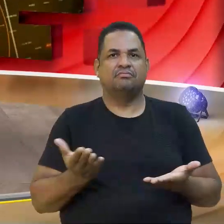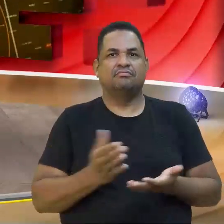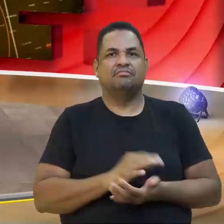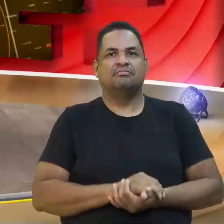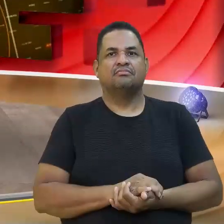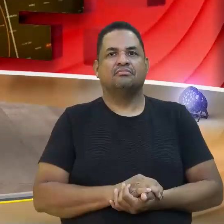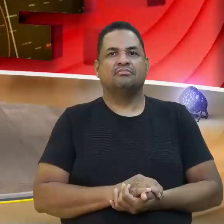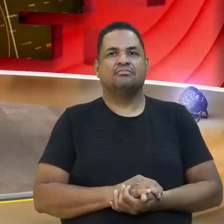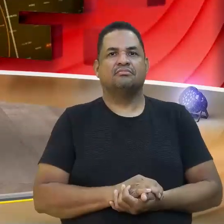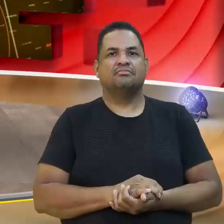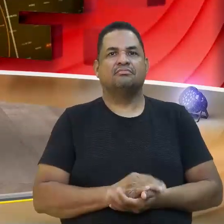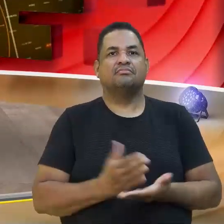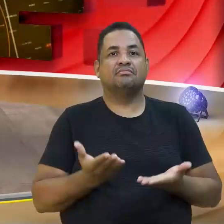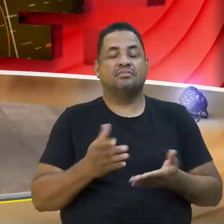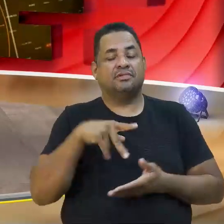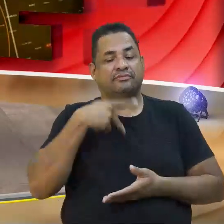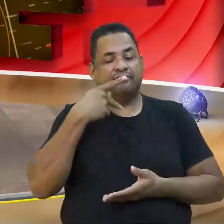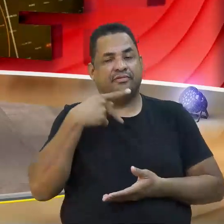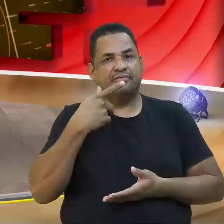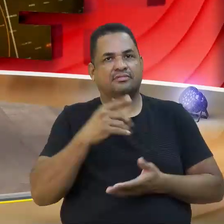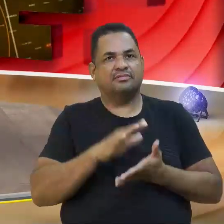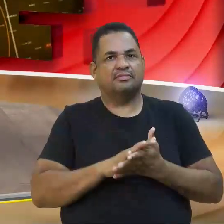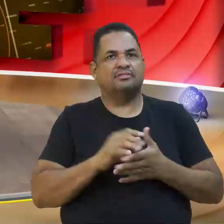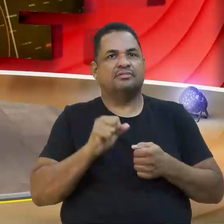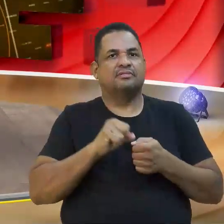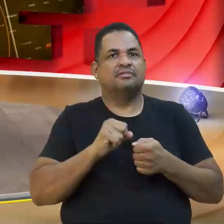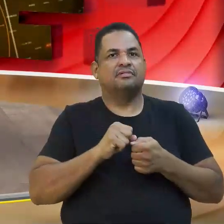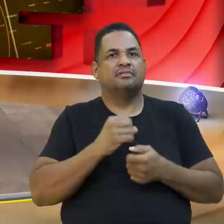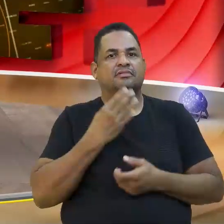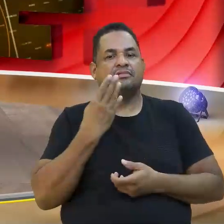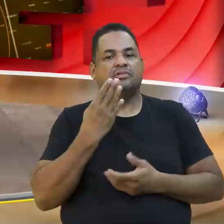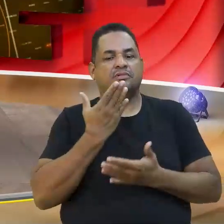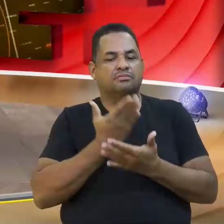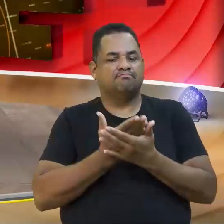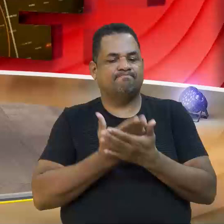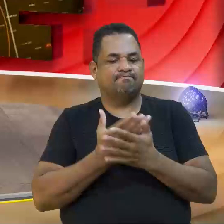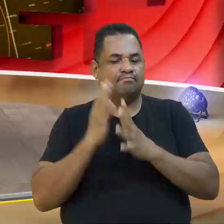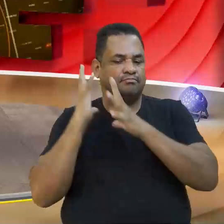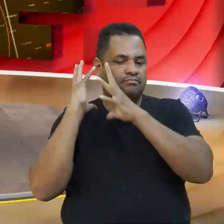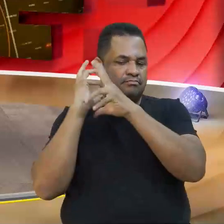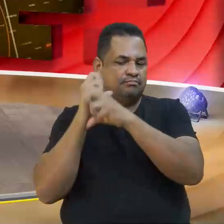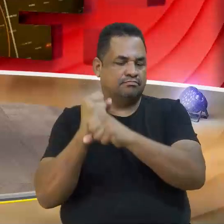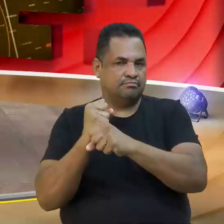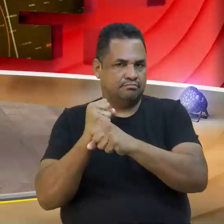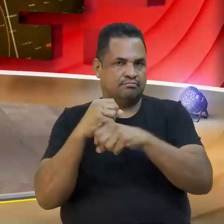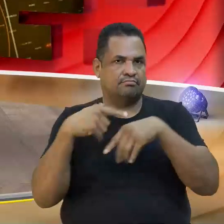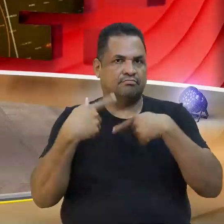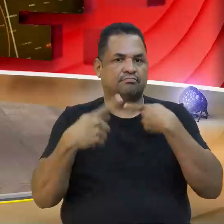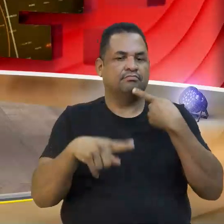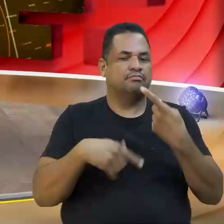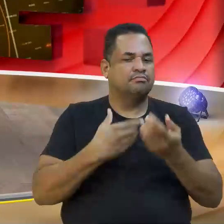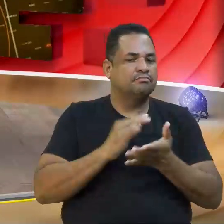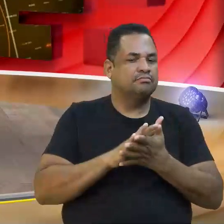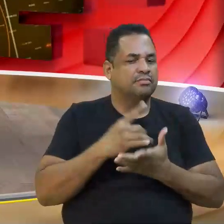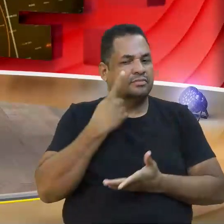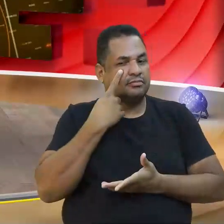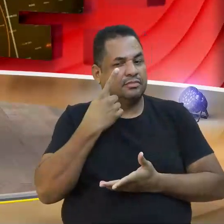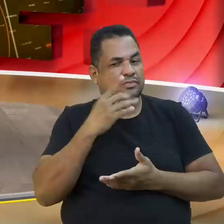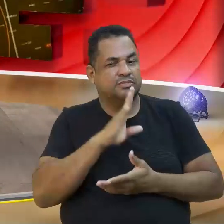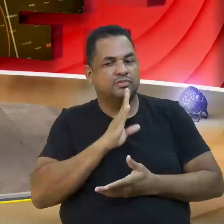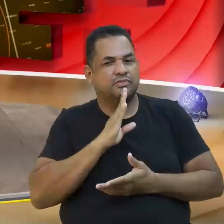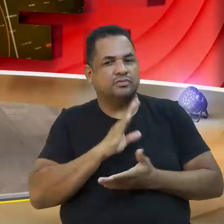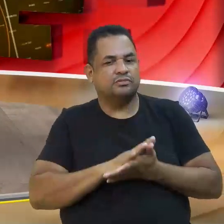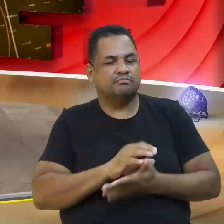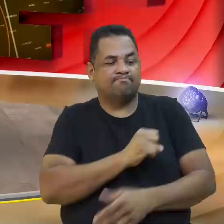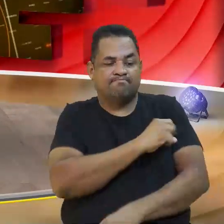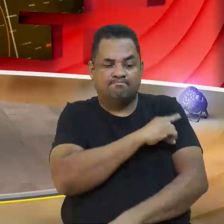E aí a gente falou, né, que vamos fazer 4 aulas revisionais para testar os seus conhecimentos do ensino fundamental